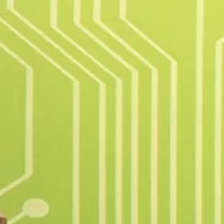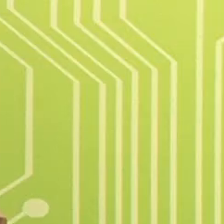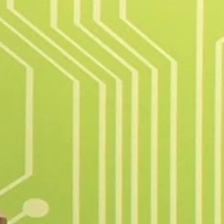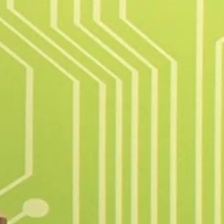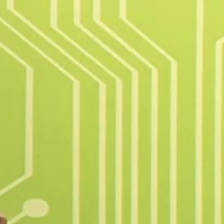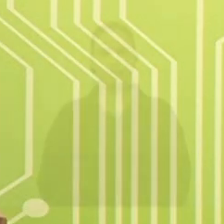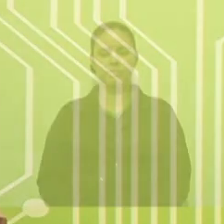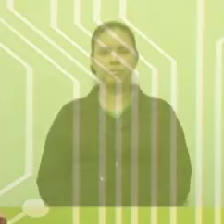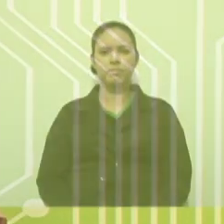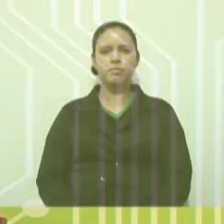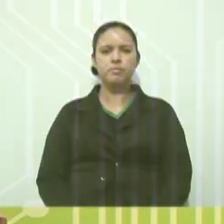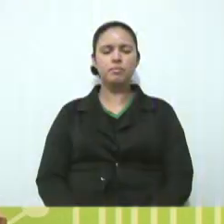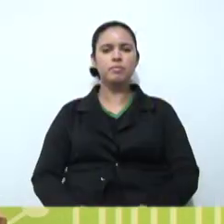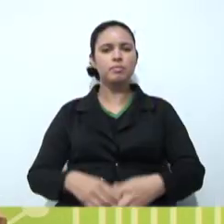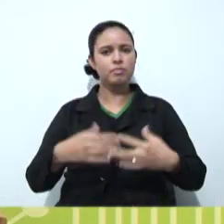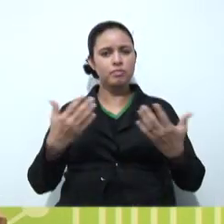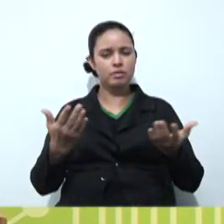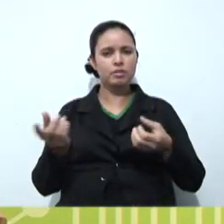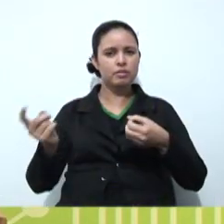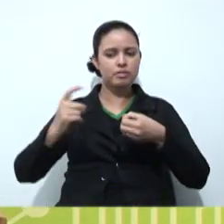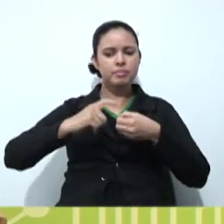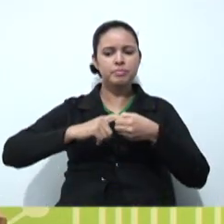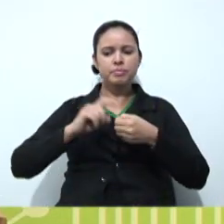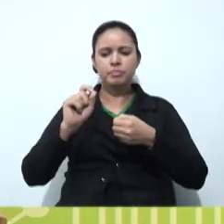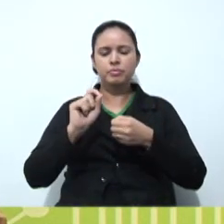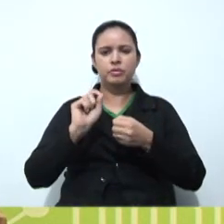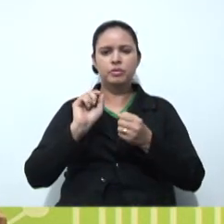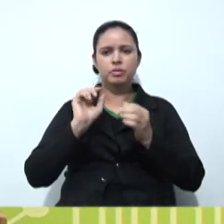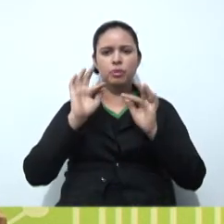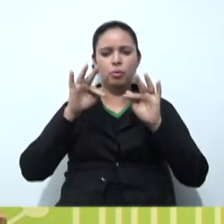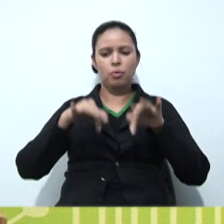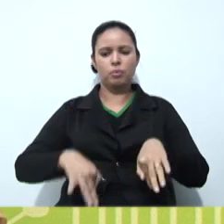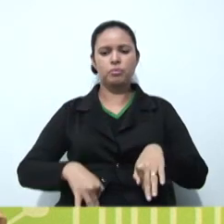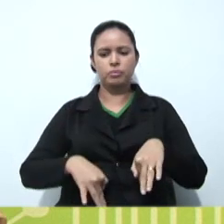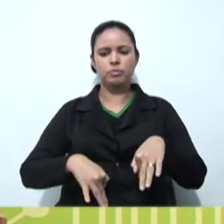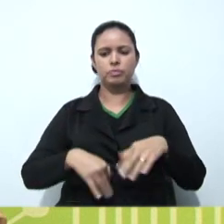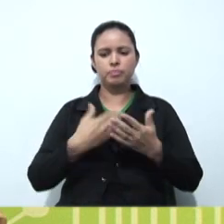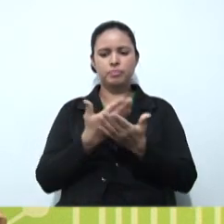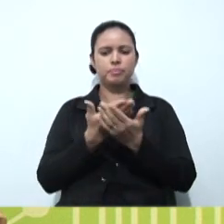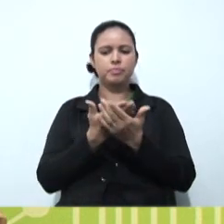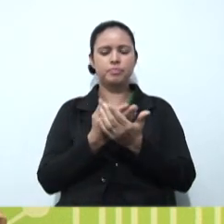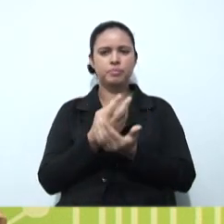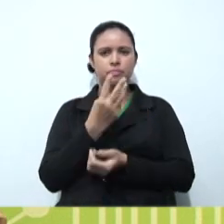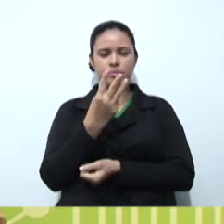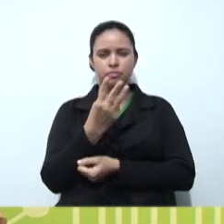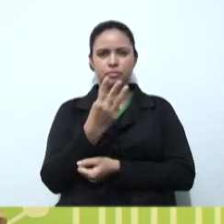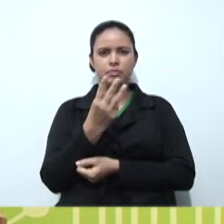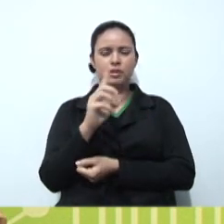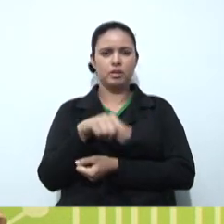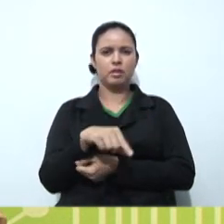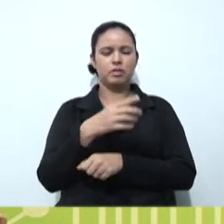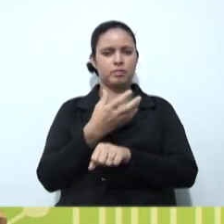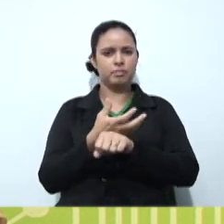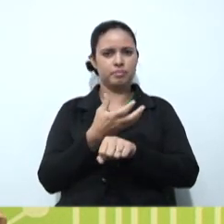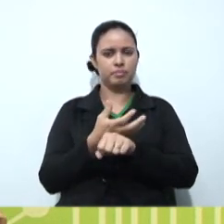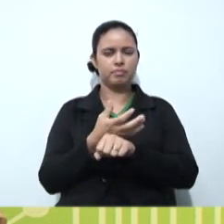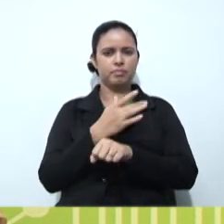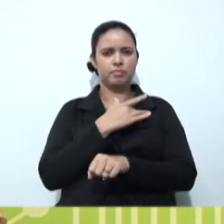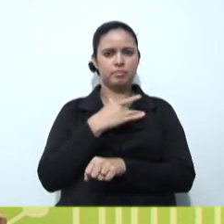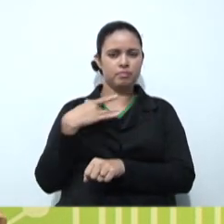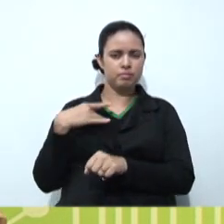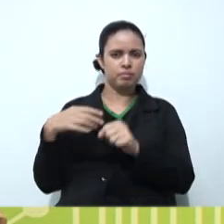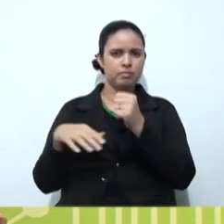Muito bem, estamos aqui novamente para o nosso último bloco dessa teleaula 3, disciplina de saúde, segurança e